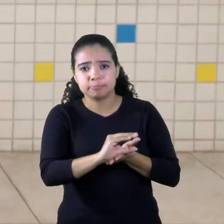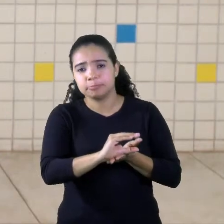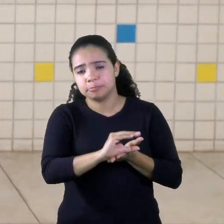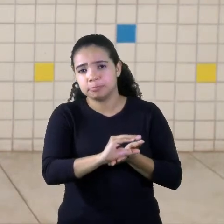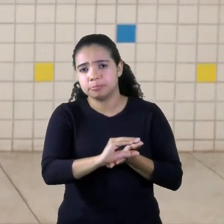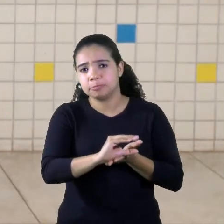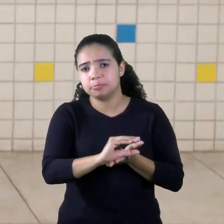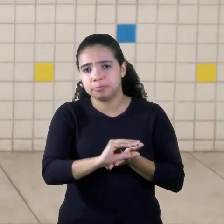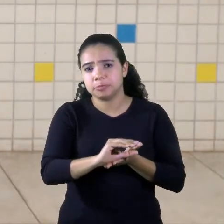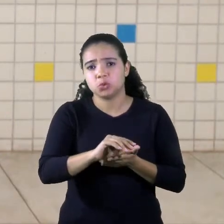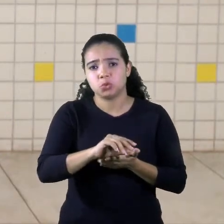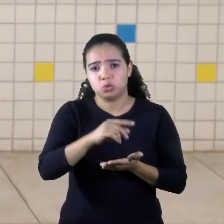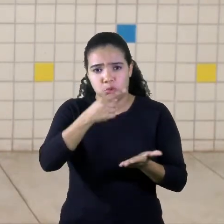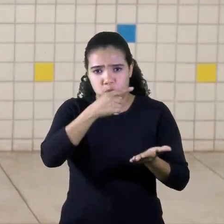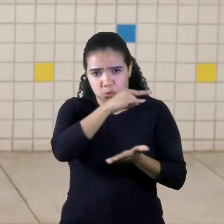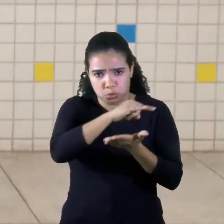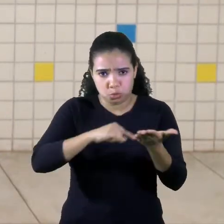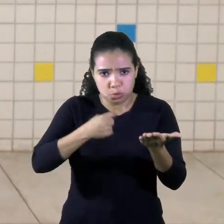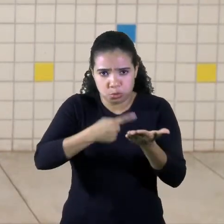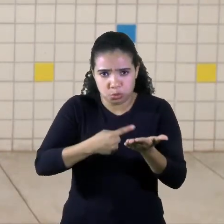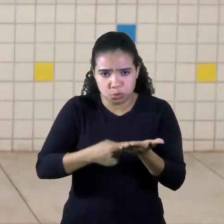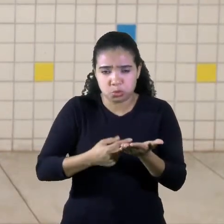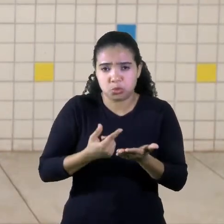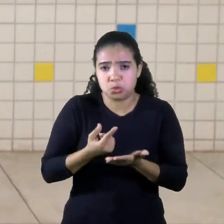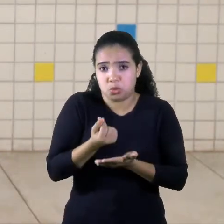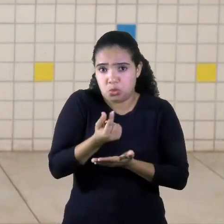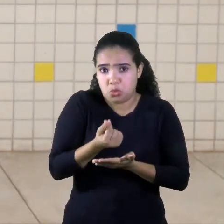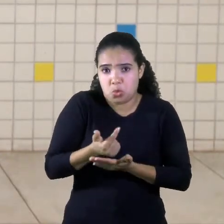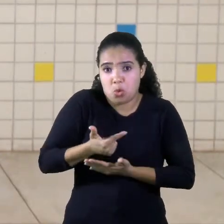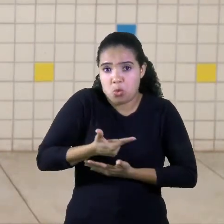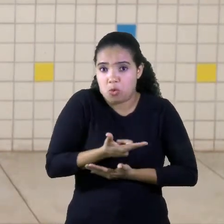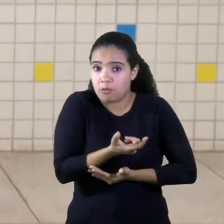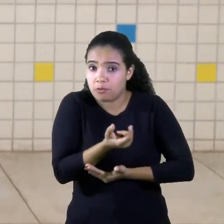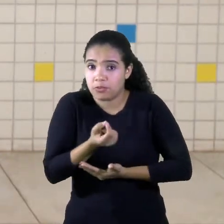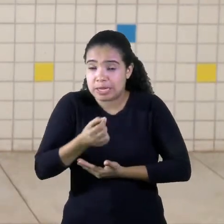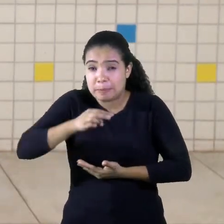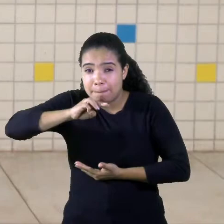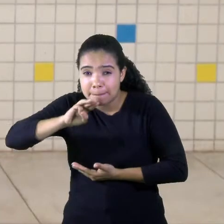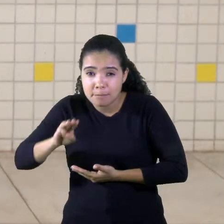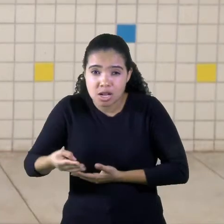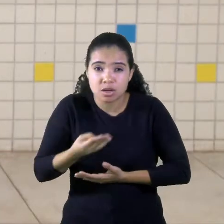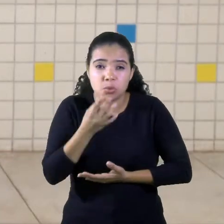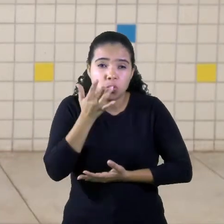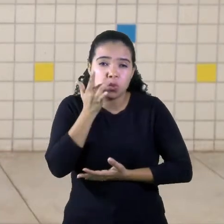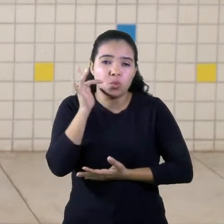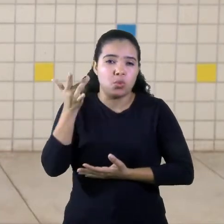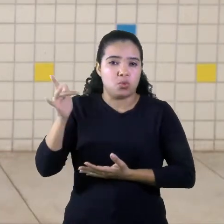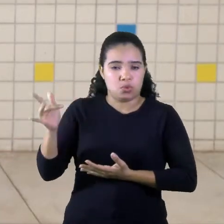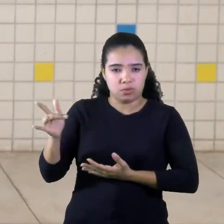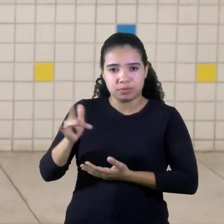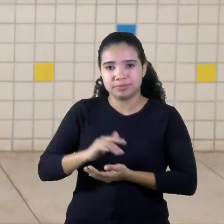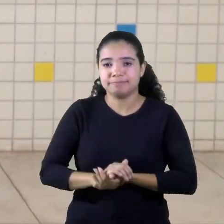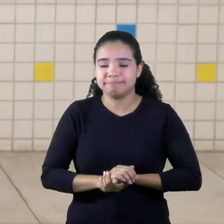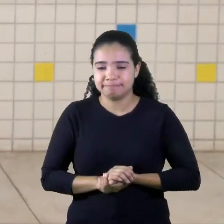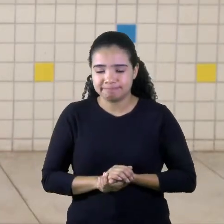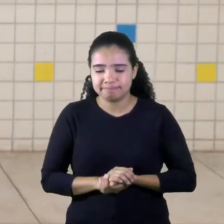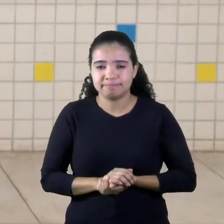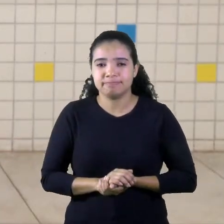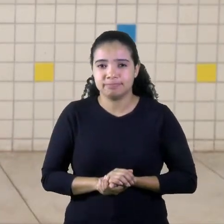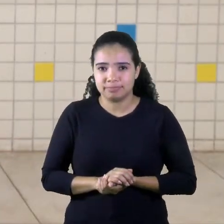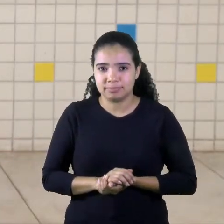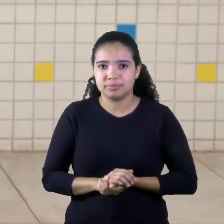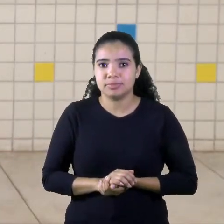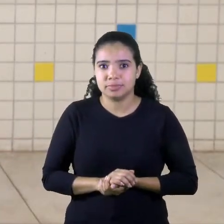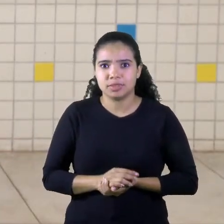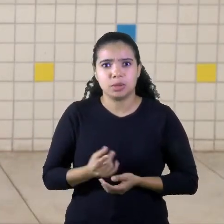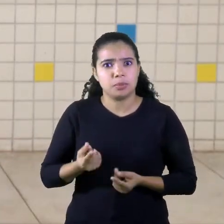No Tratado de Versalhes, a indenização era de 20 milhões em ouro. Gente, isso é